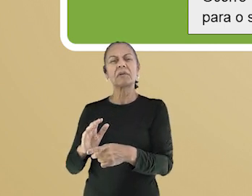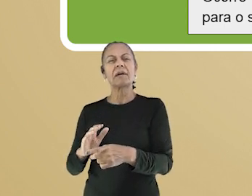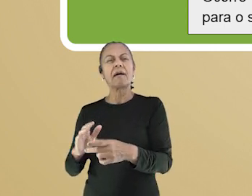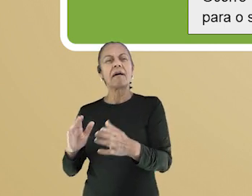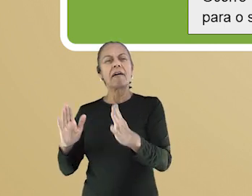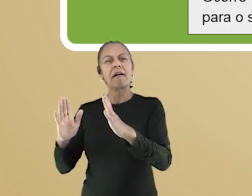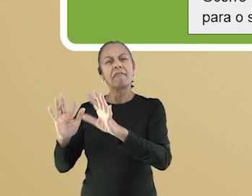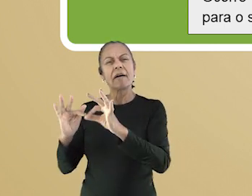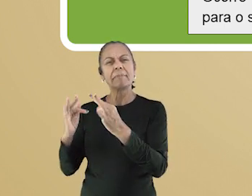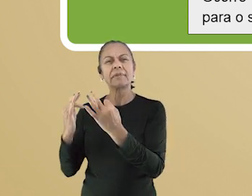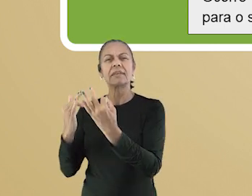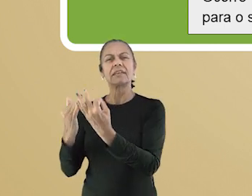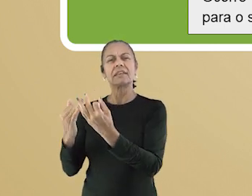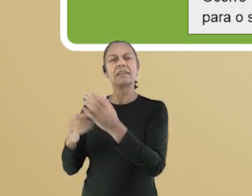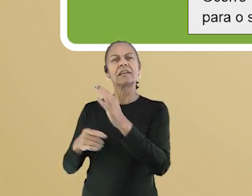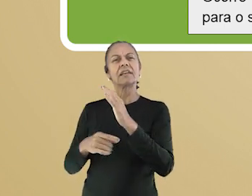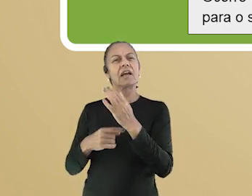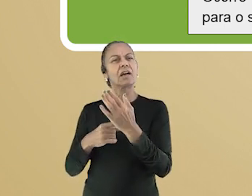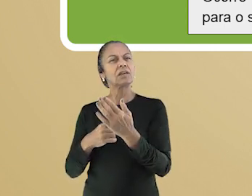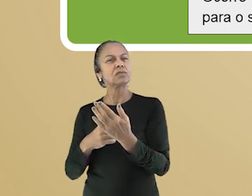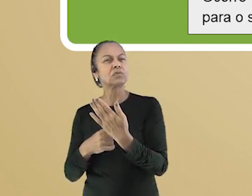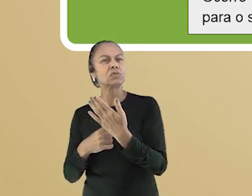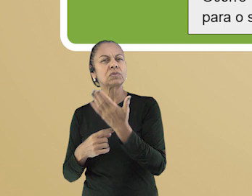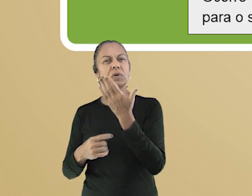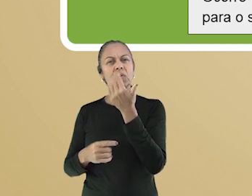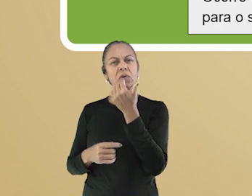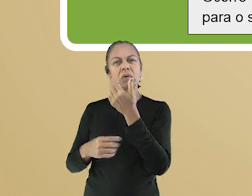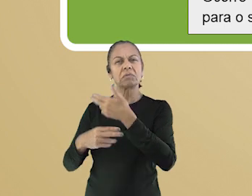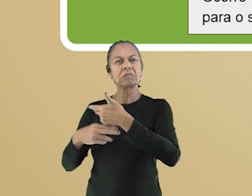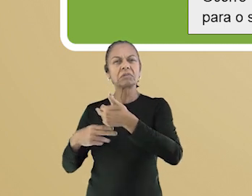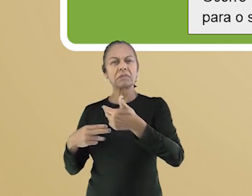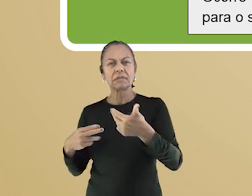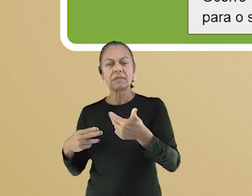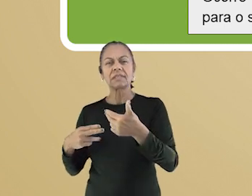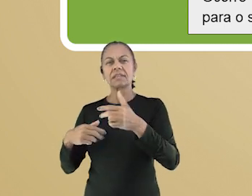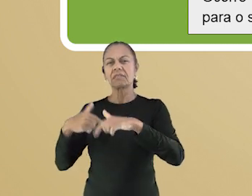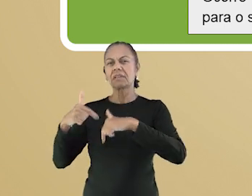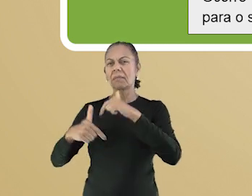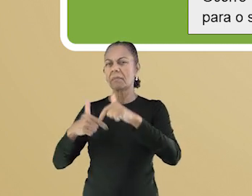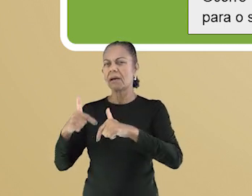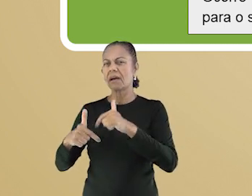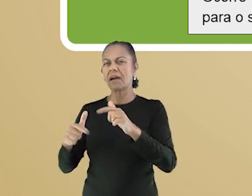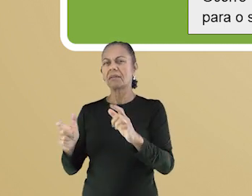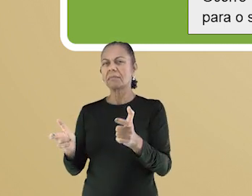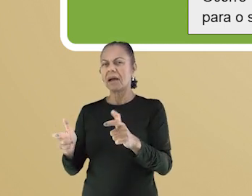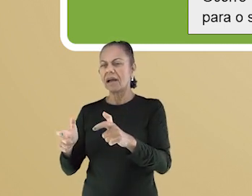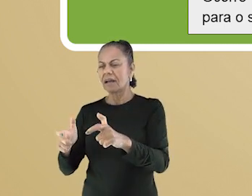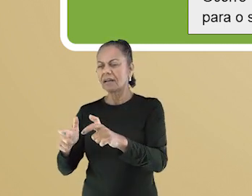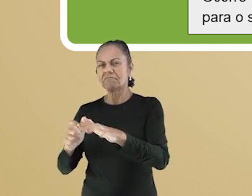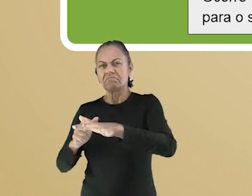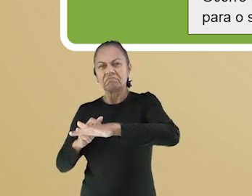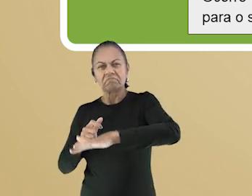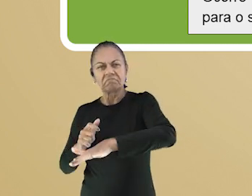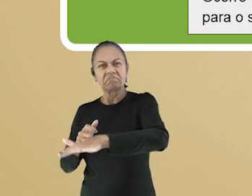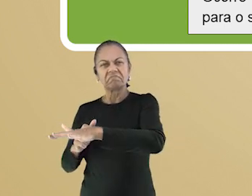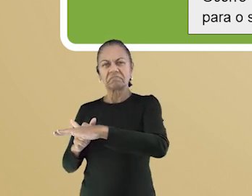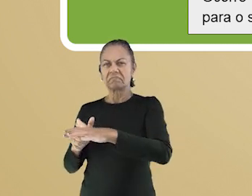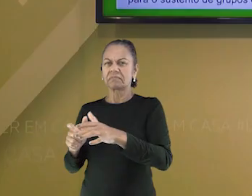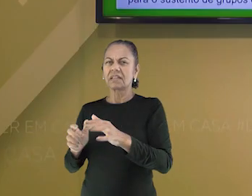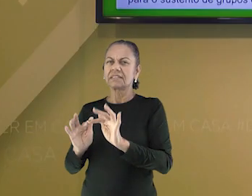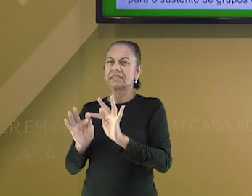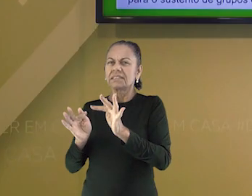tipo de agricultura que está voltada para a sobrevivência. Ele envolve o trabalho de pequenos produtores em pequenas